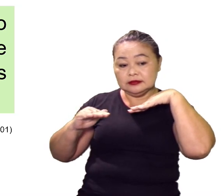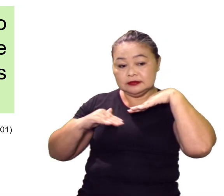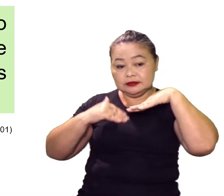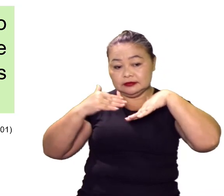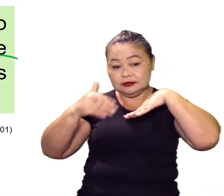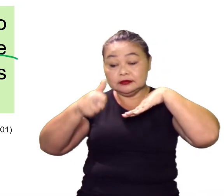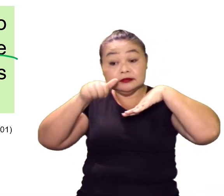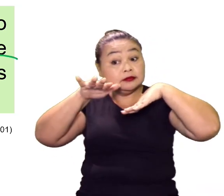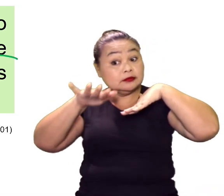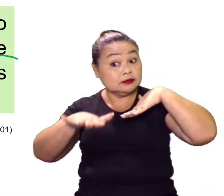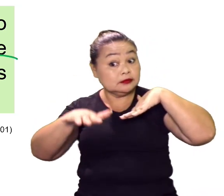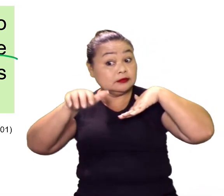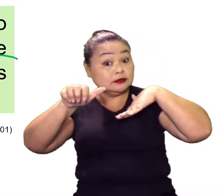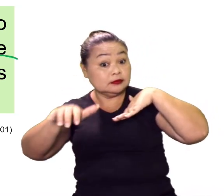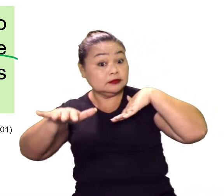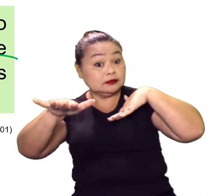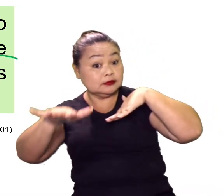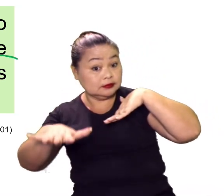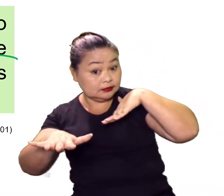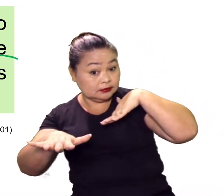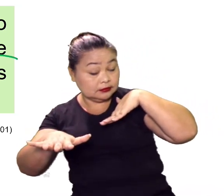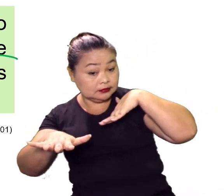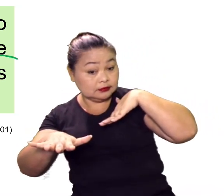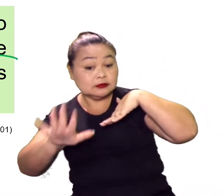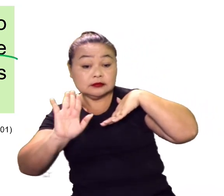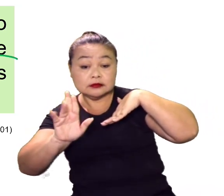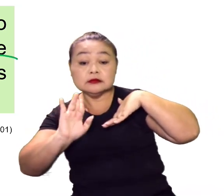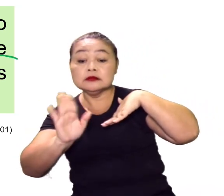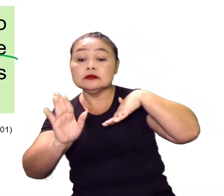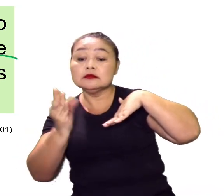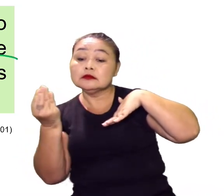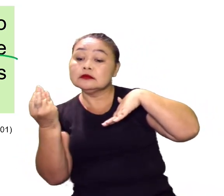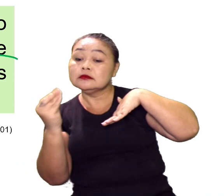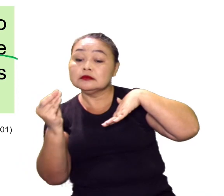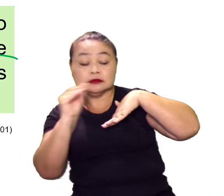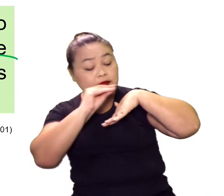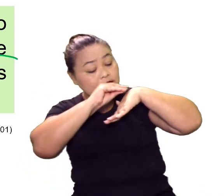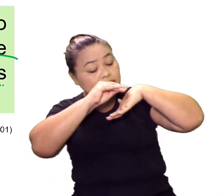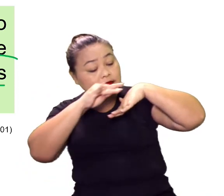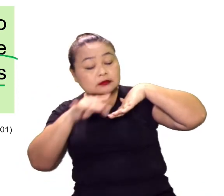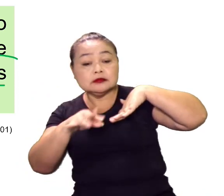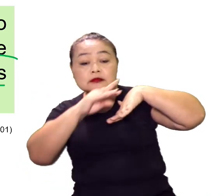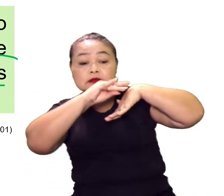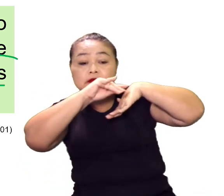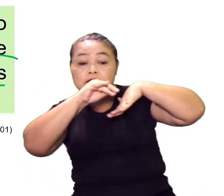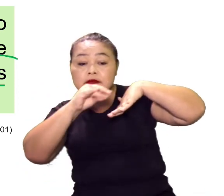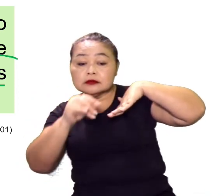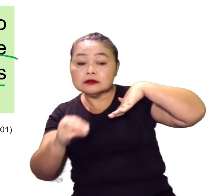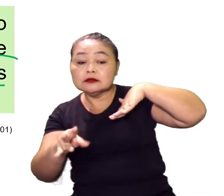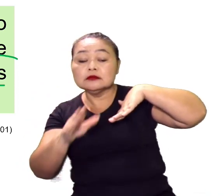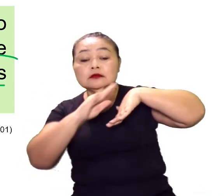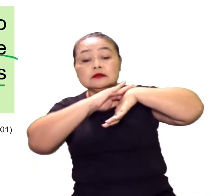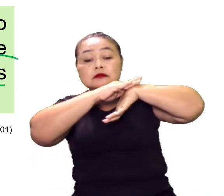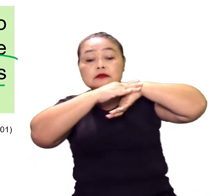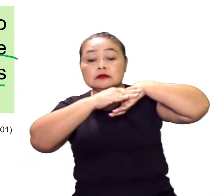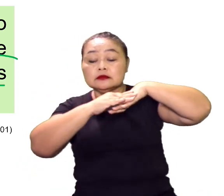os processos de sedimentação, já que recebem sedimentos ou partículas de